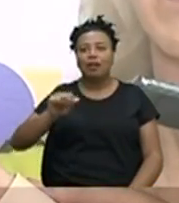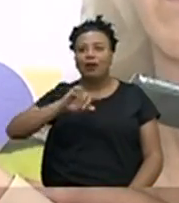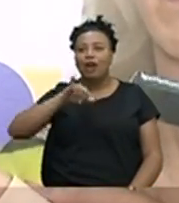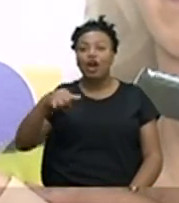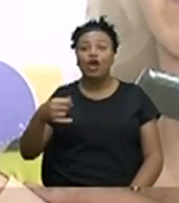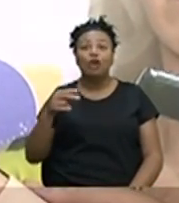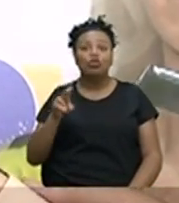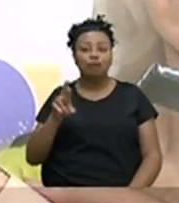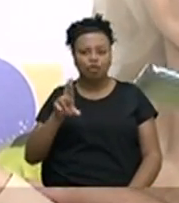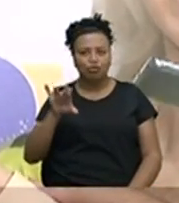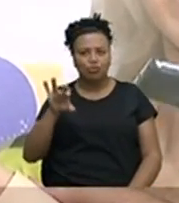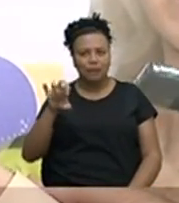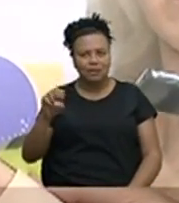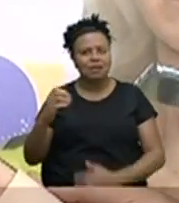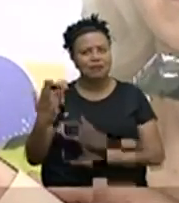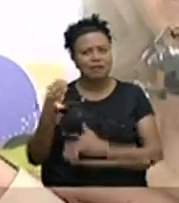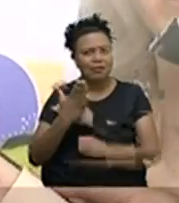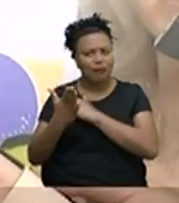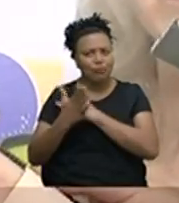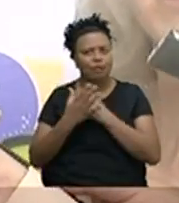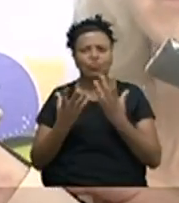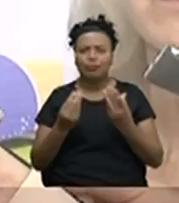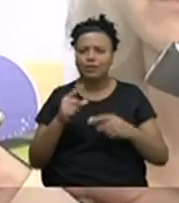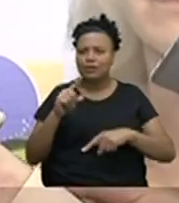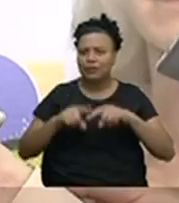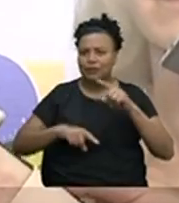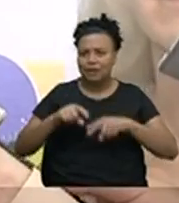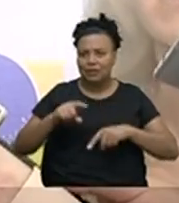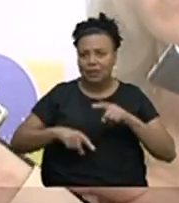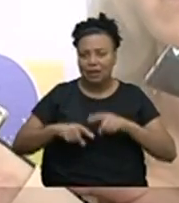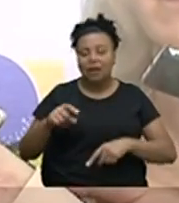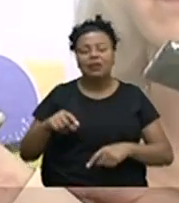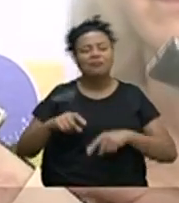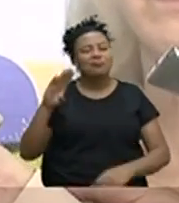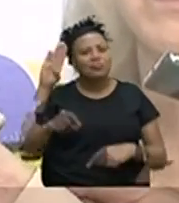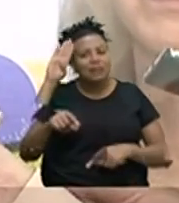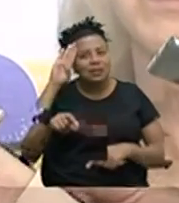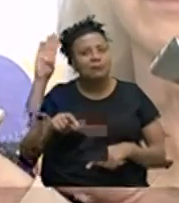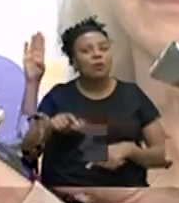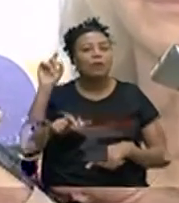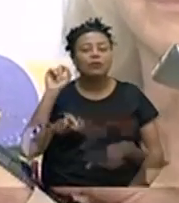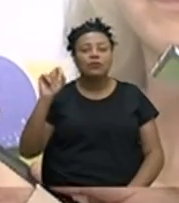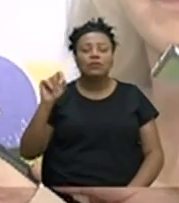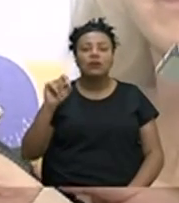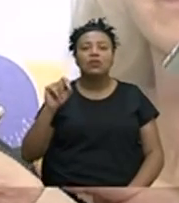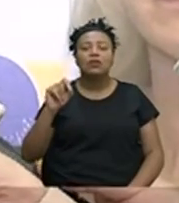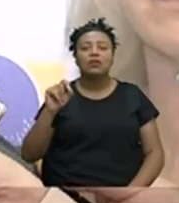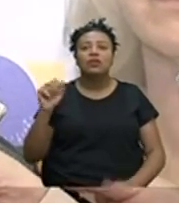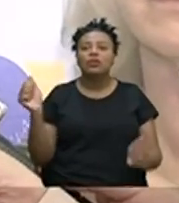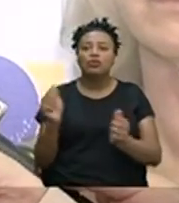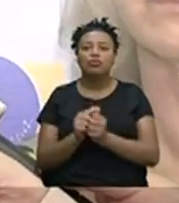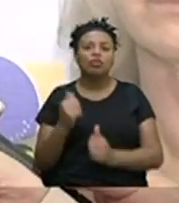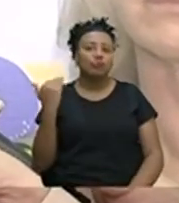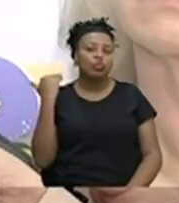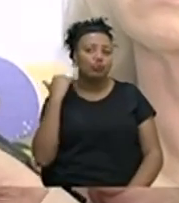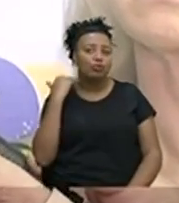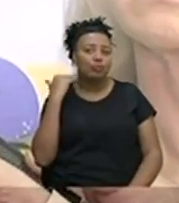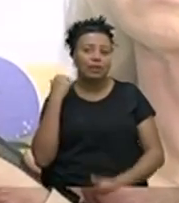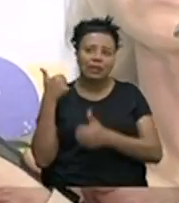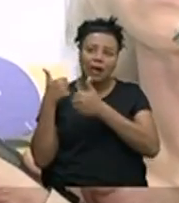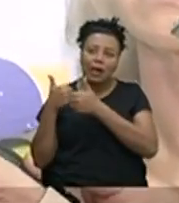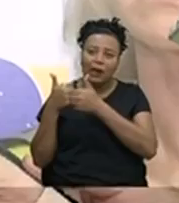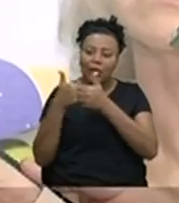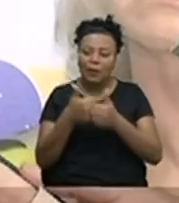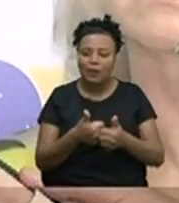que tanto nos auxiliou em todas as atividades, especialmente com os juízes que nos acompanharam